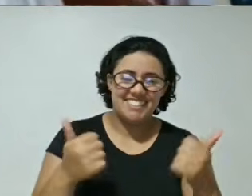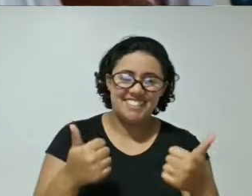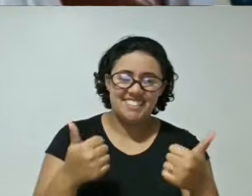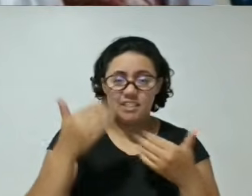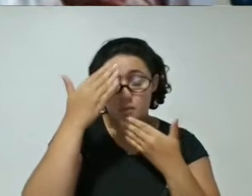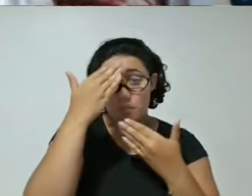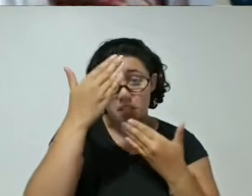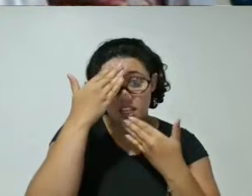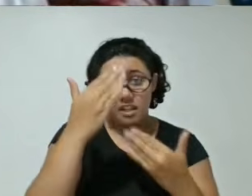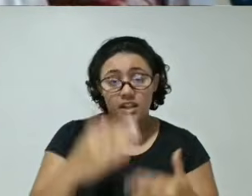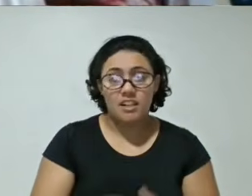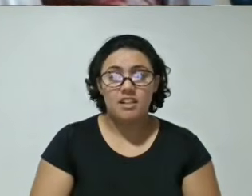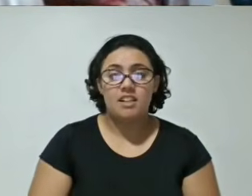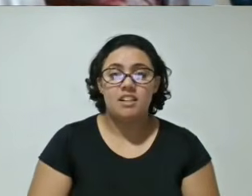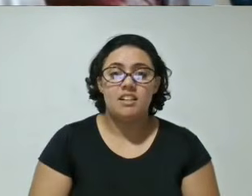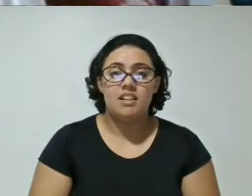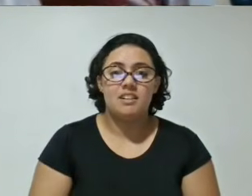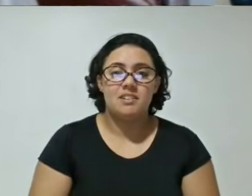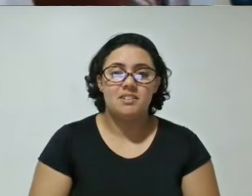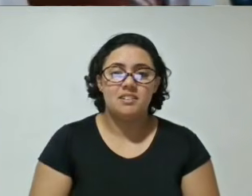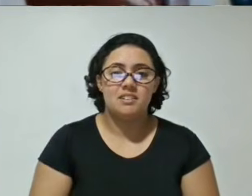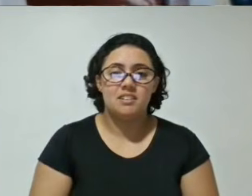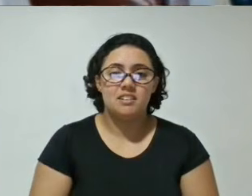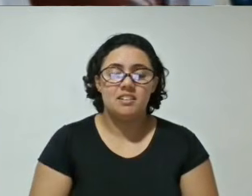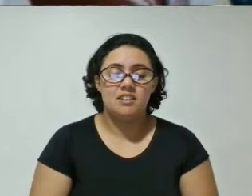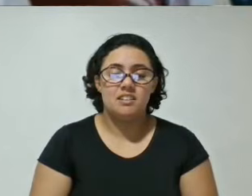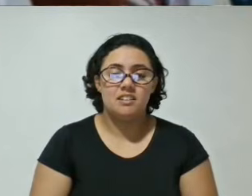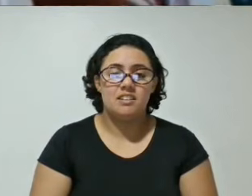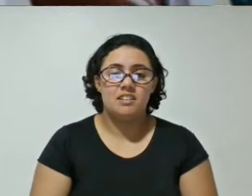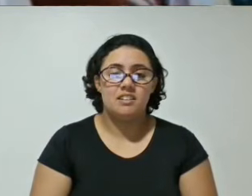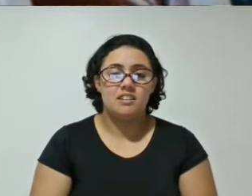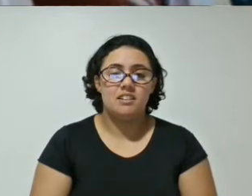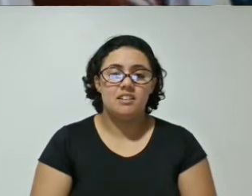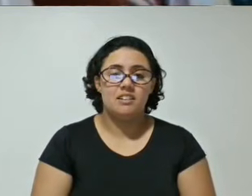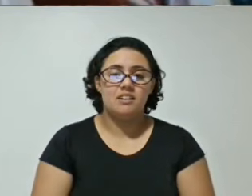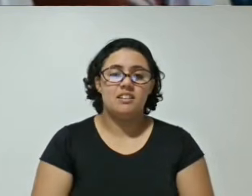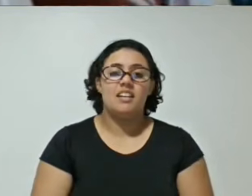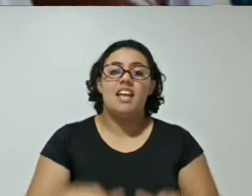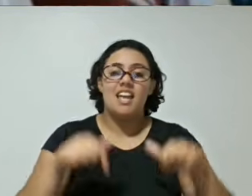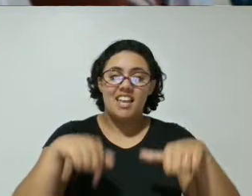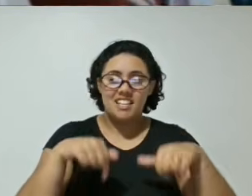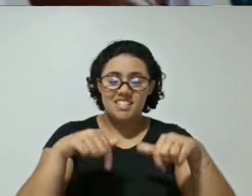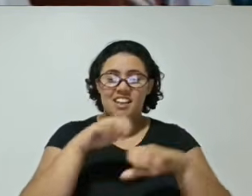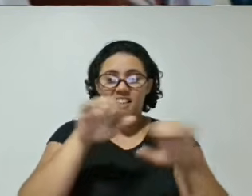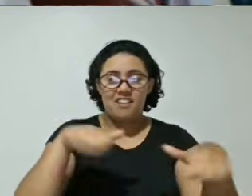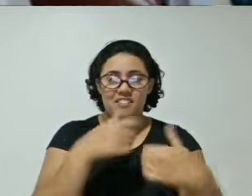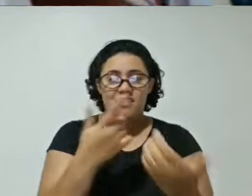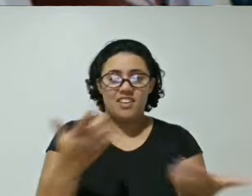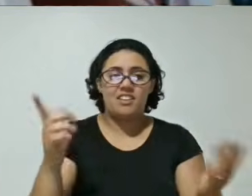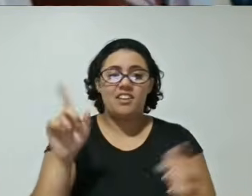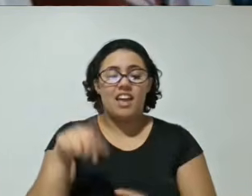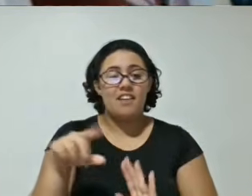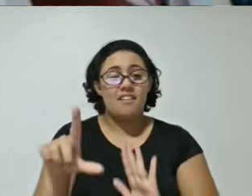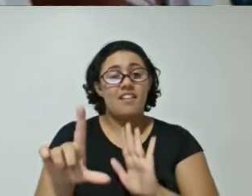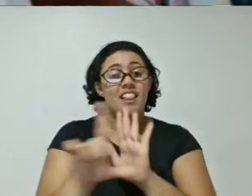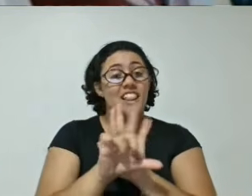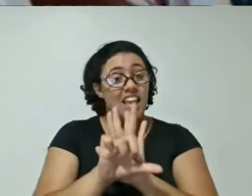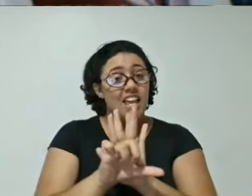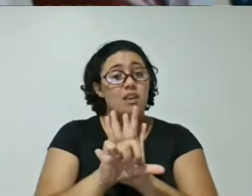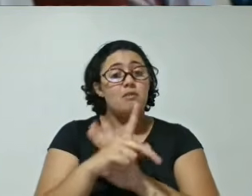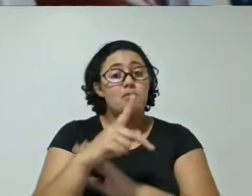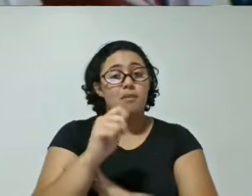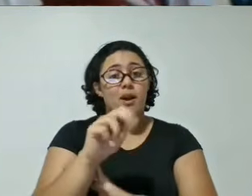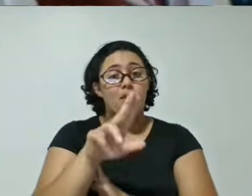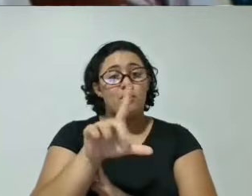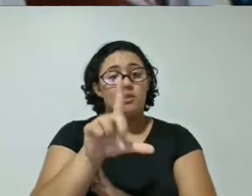Obrigado pela parceria, pela amizade. O projeto é realizado com recursos da Lei Paulo Gustavo, 30 anos, do Centro Cultural São